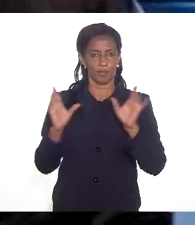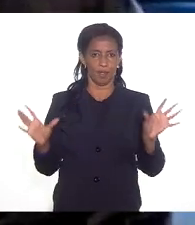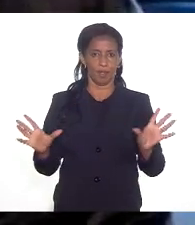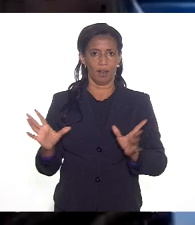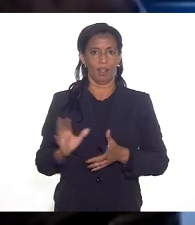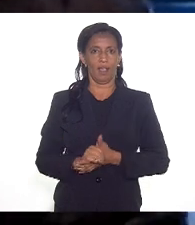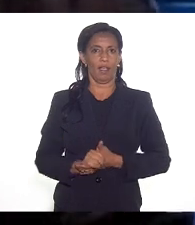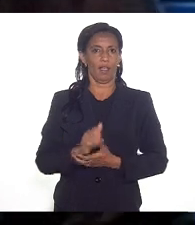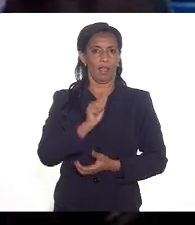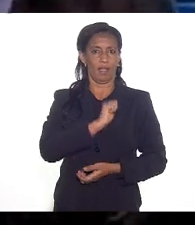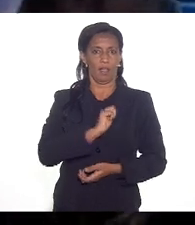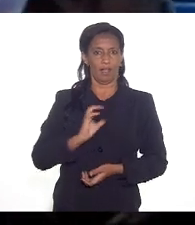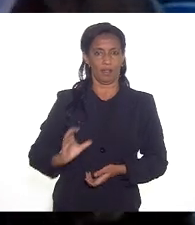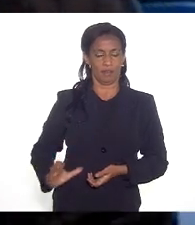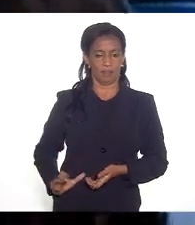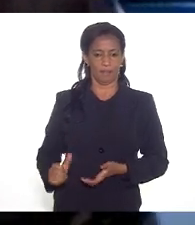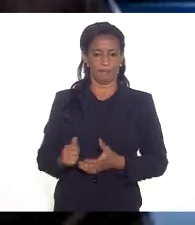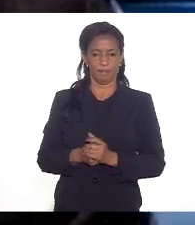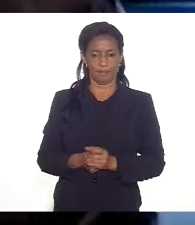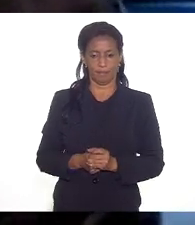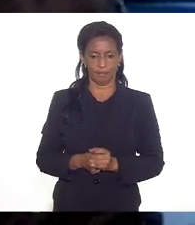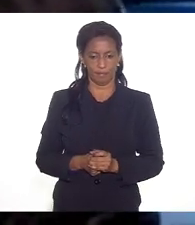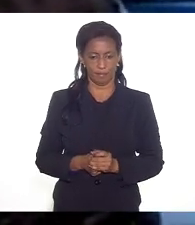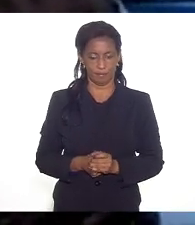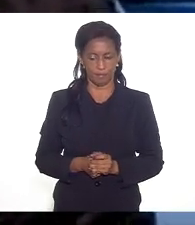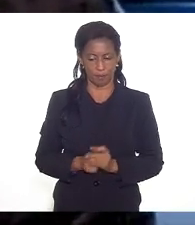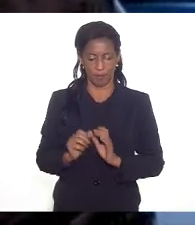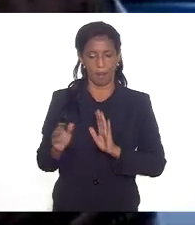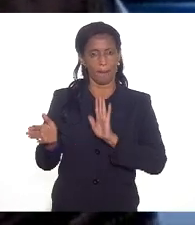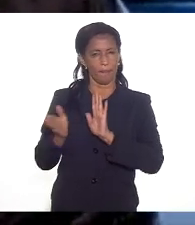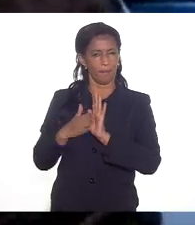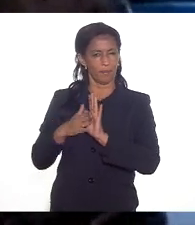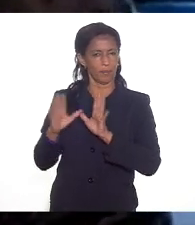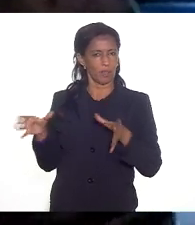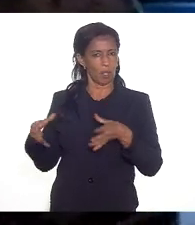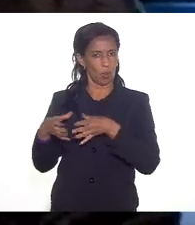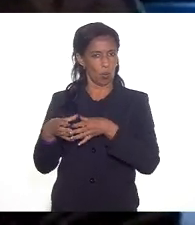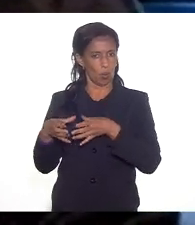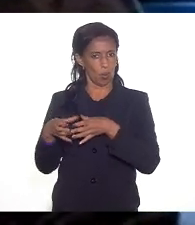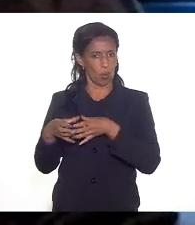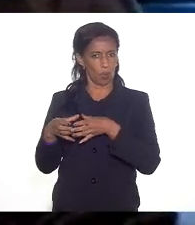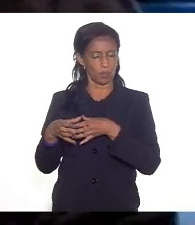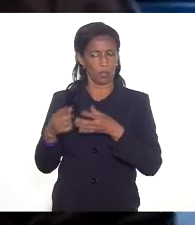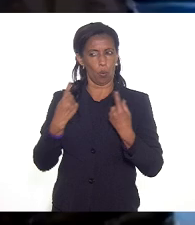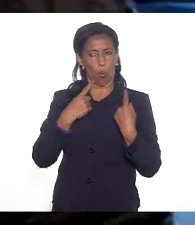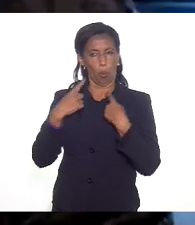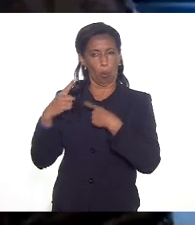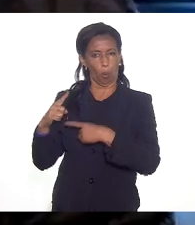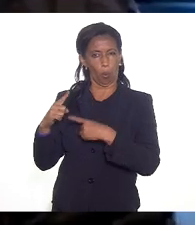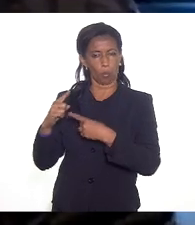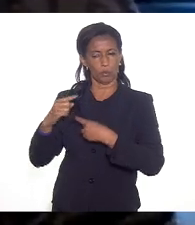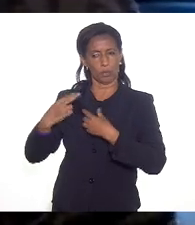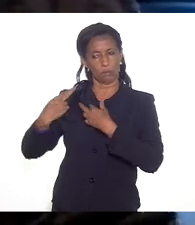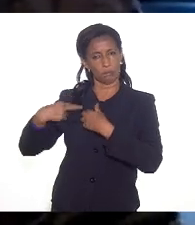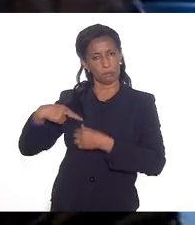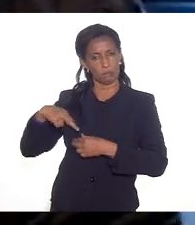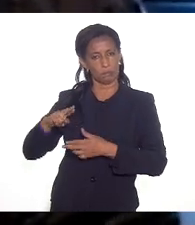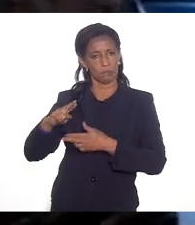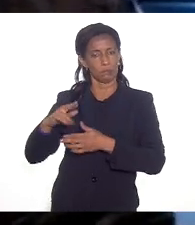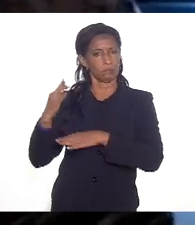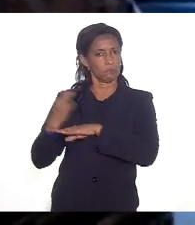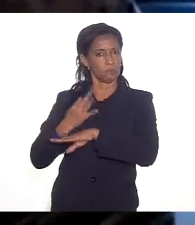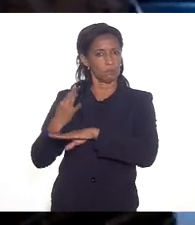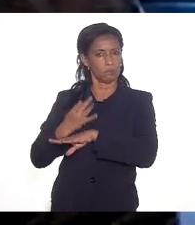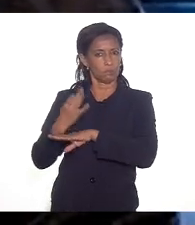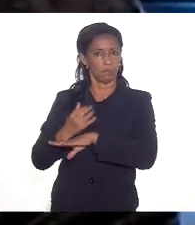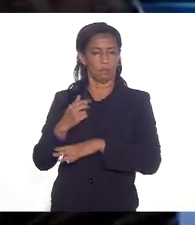e o parecia tá com de sol contra intolerância eo racismo